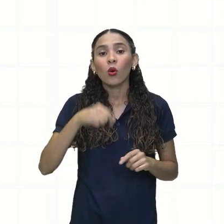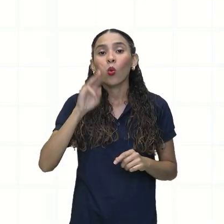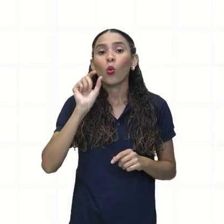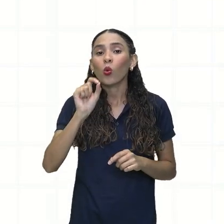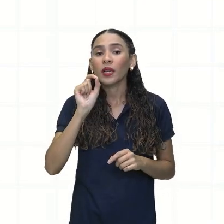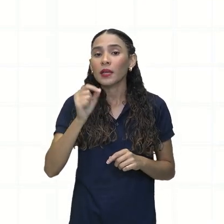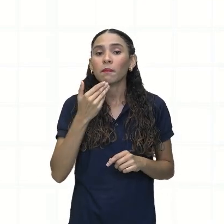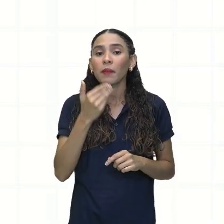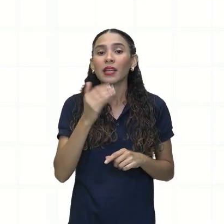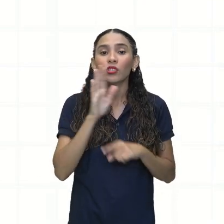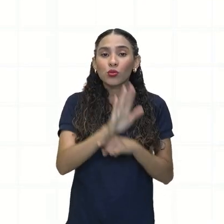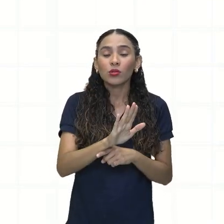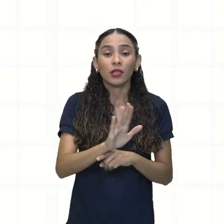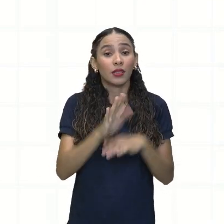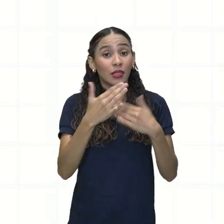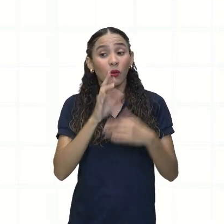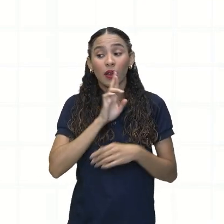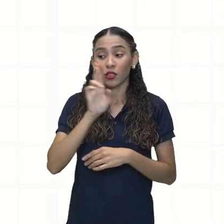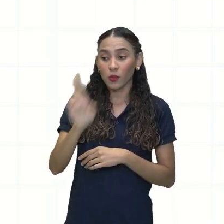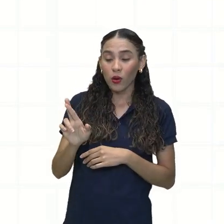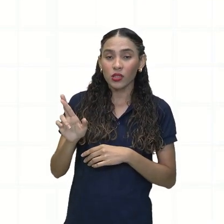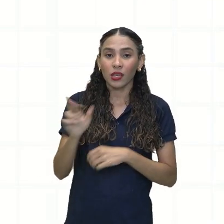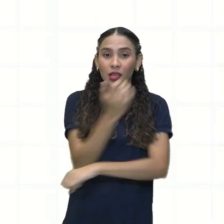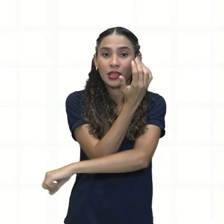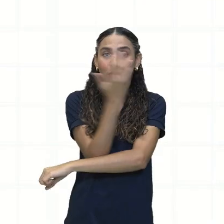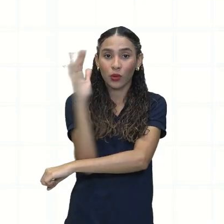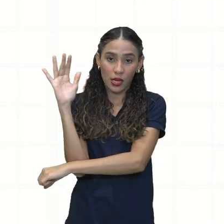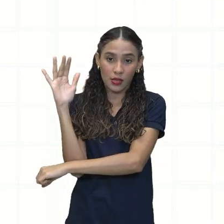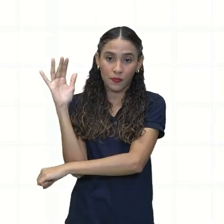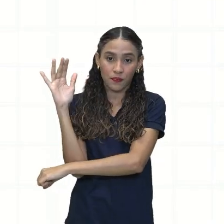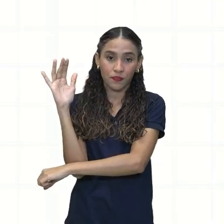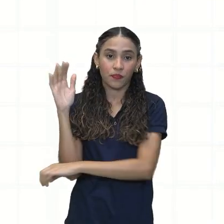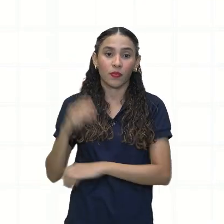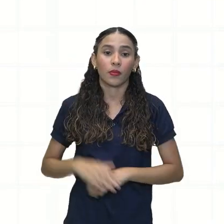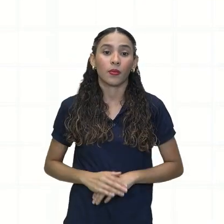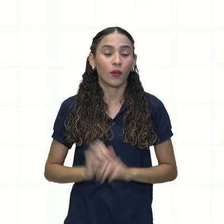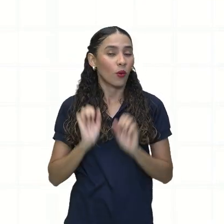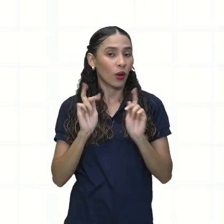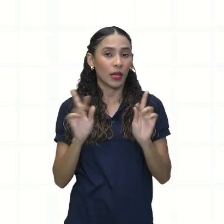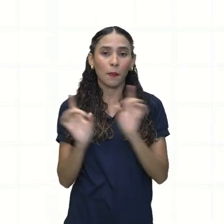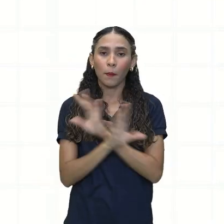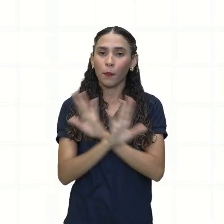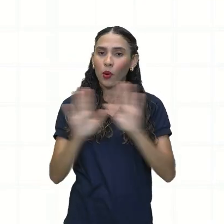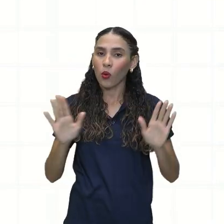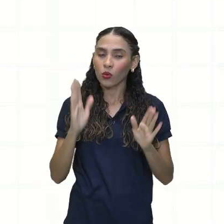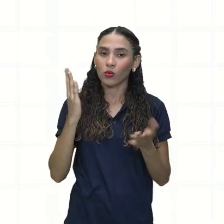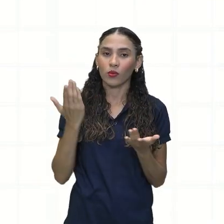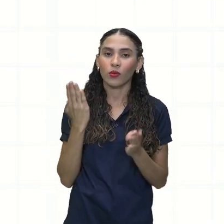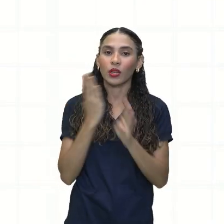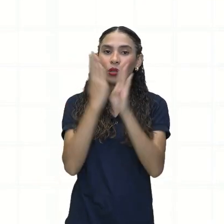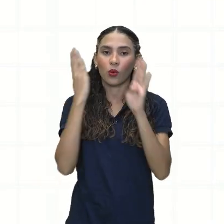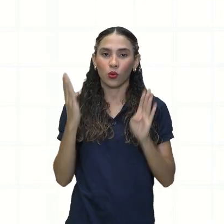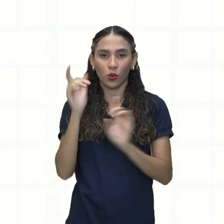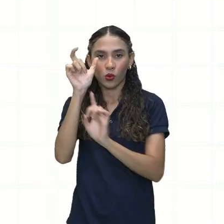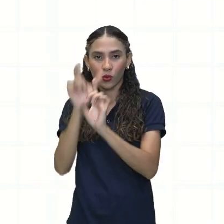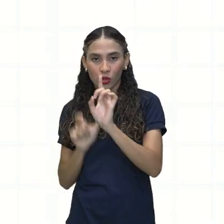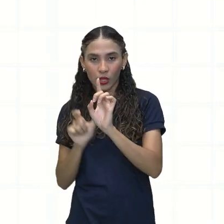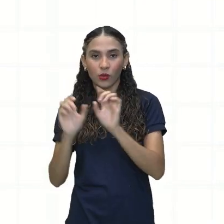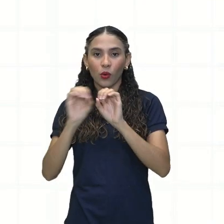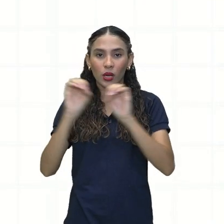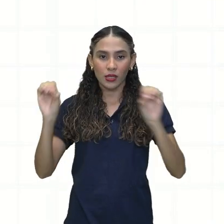ajuda? Resposta para isso, a natureza. Pronto, encontrei o sujeito da